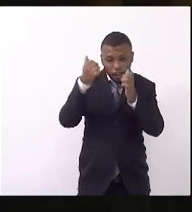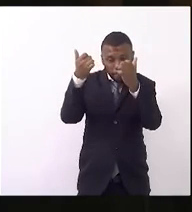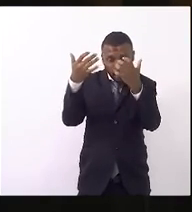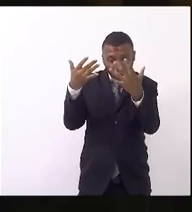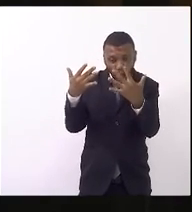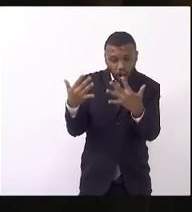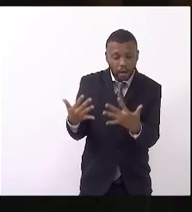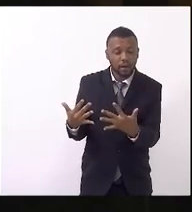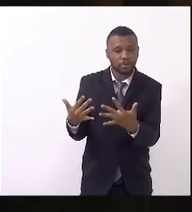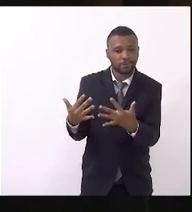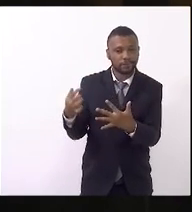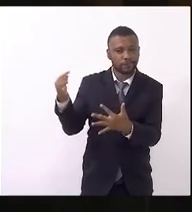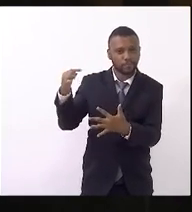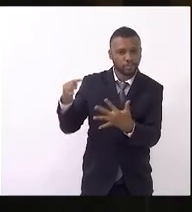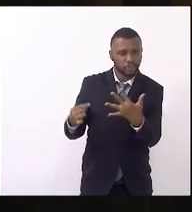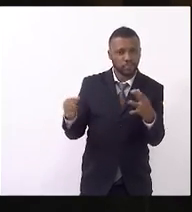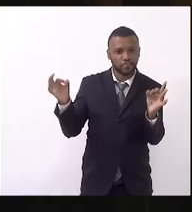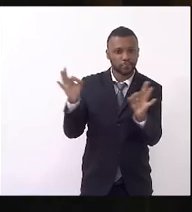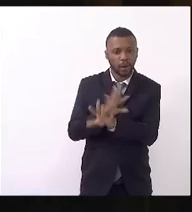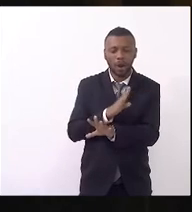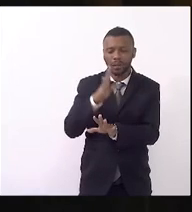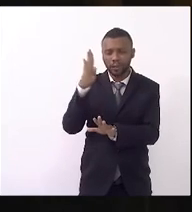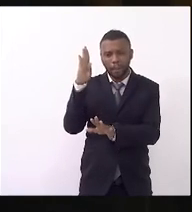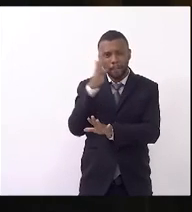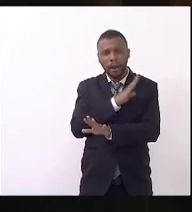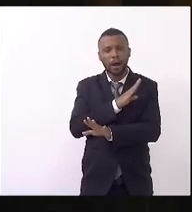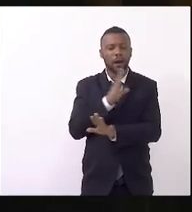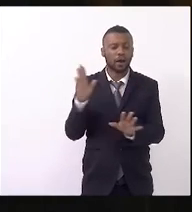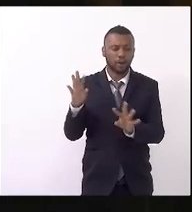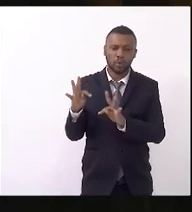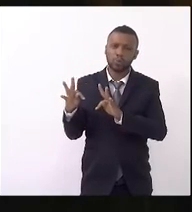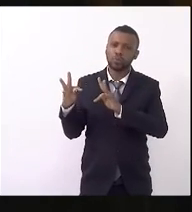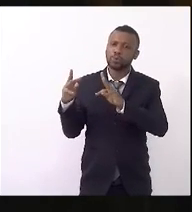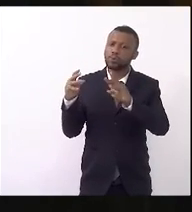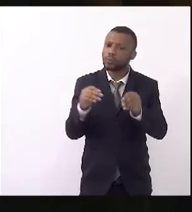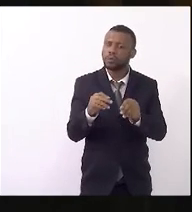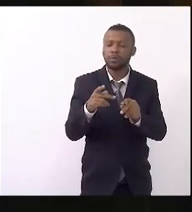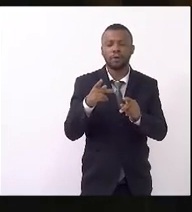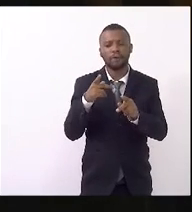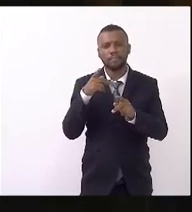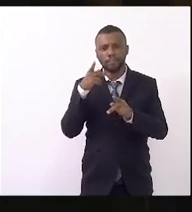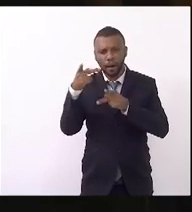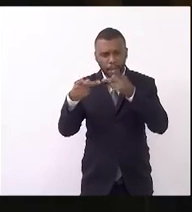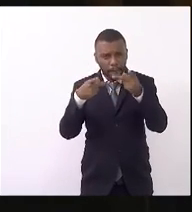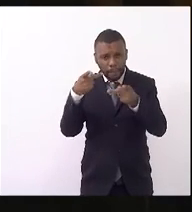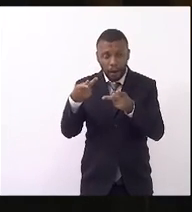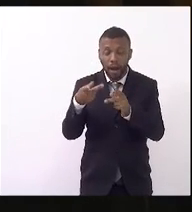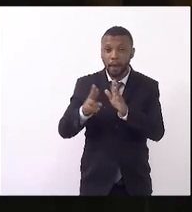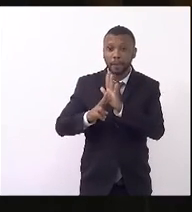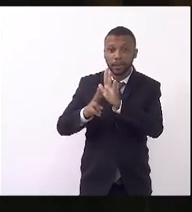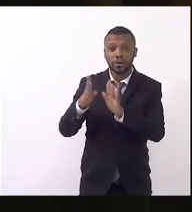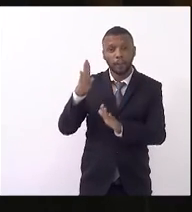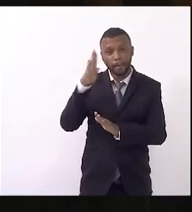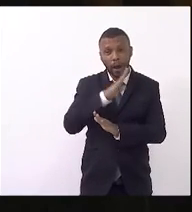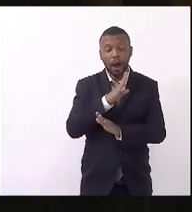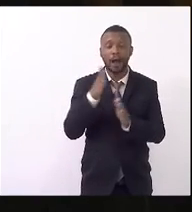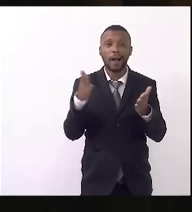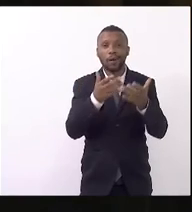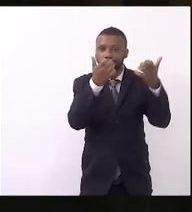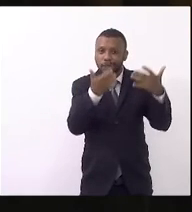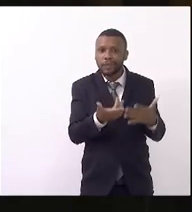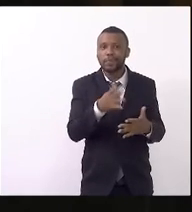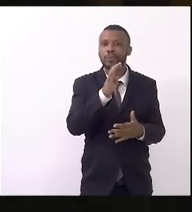dizer. Tudo isso aquilo, tudo que eu acabei de dizer, representa o mal do nosso país. Agora, vamos falar do